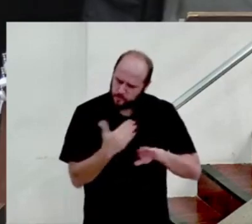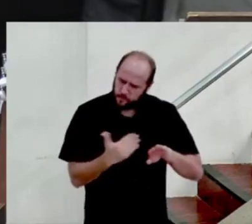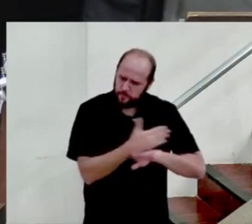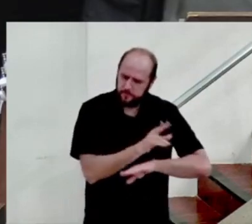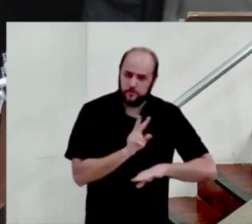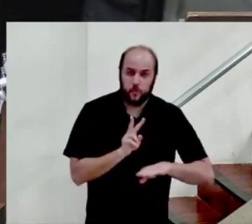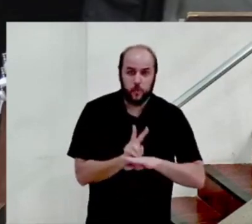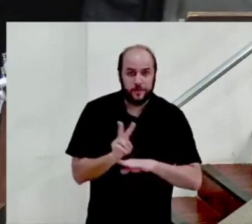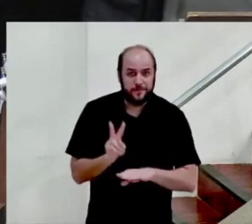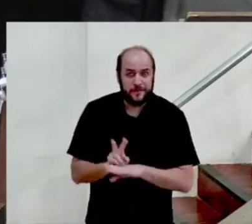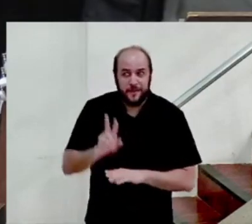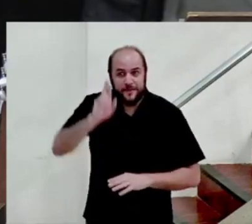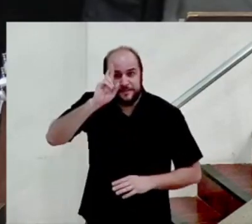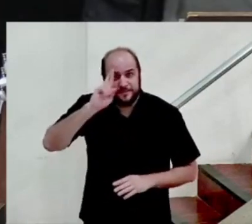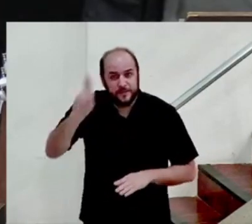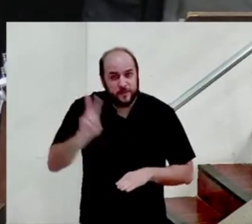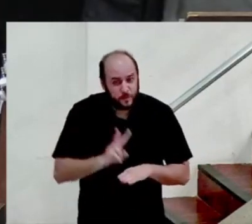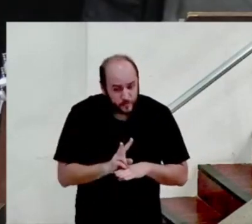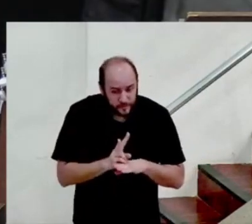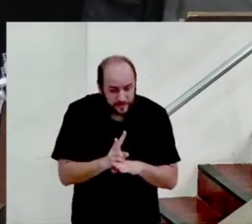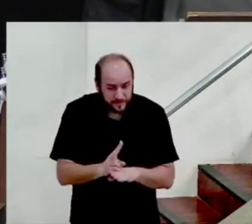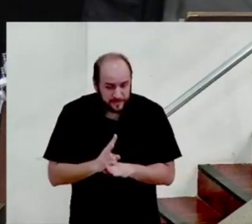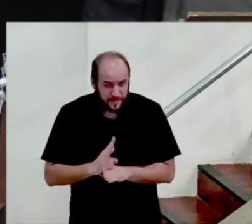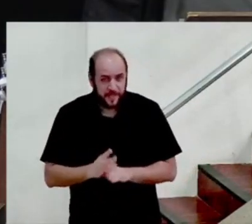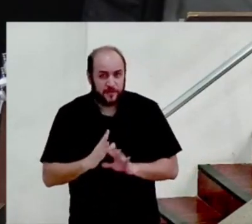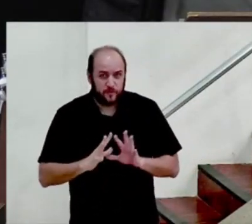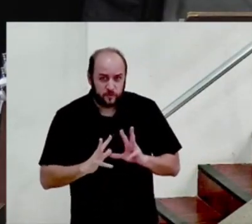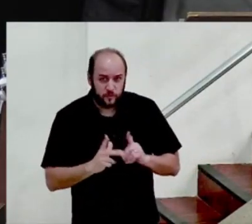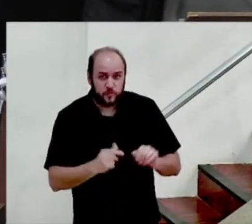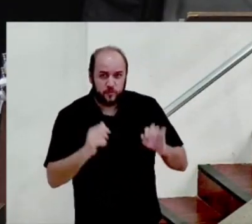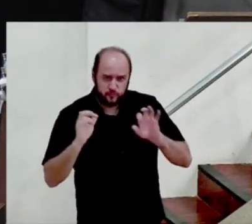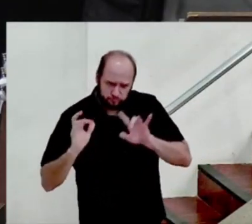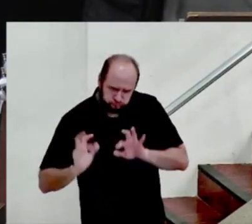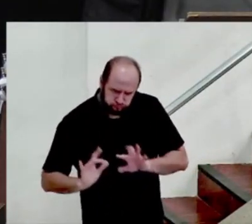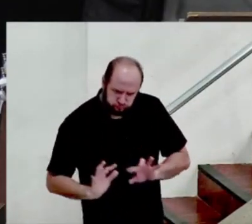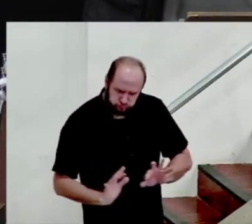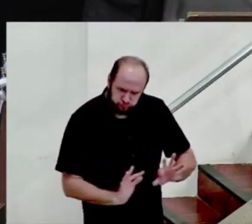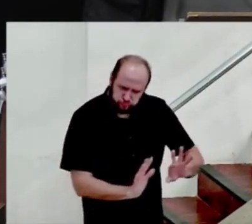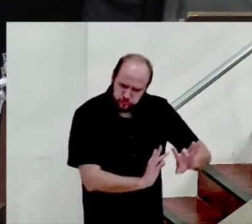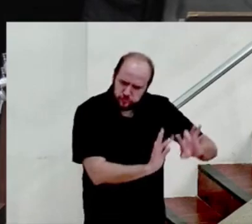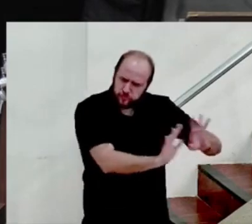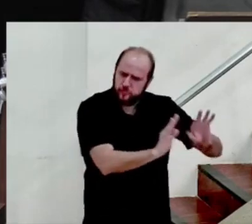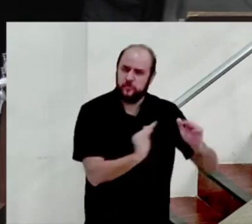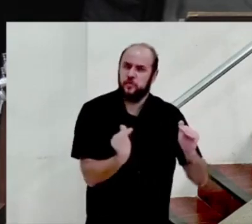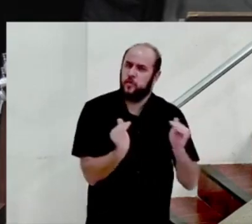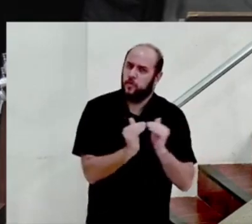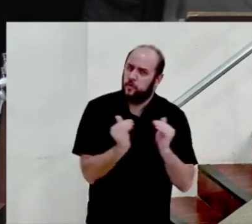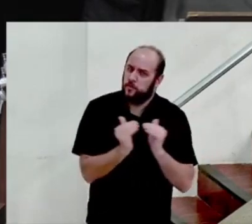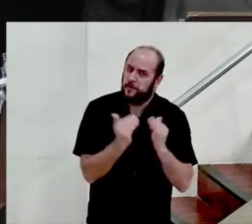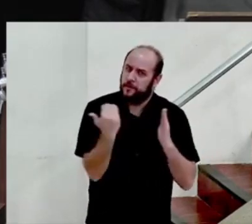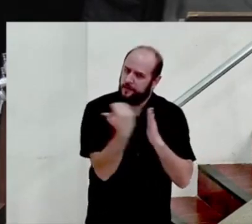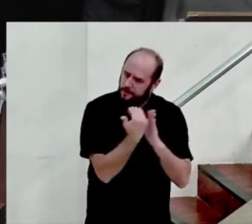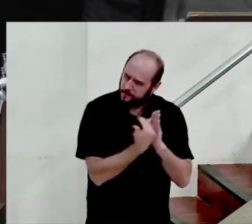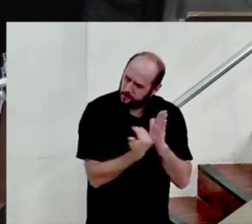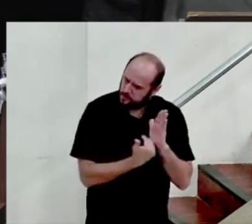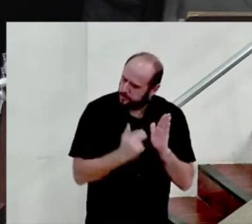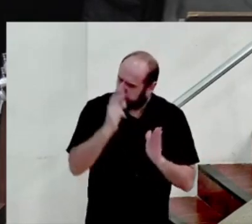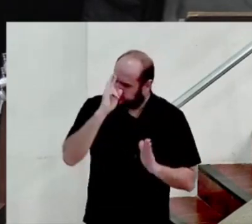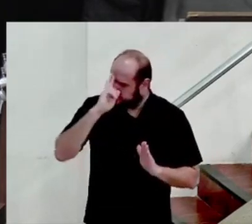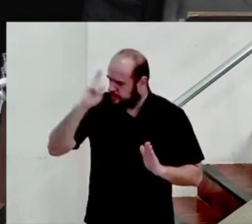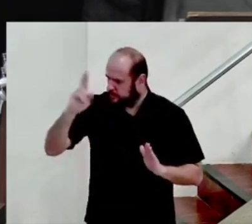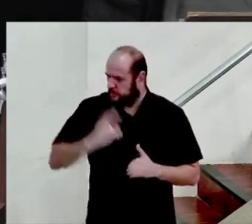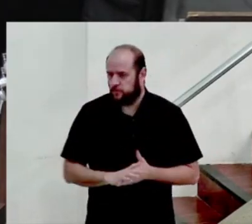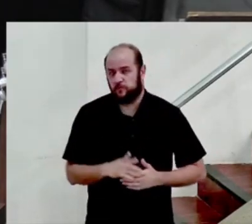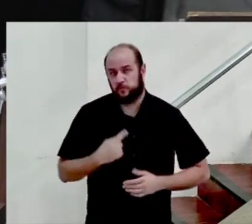do Senhor para que o adentrar neste santuário fosse então segundo a própria ordem do Senhor. E algo